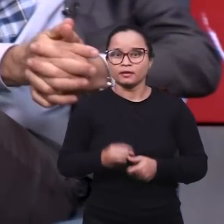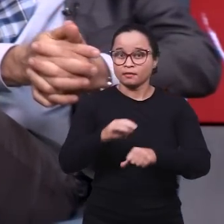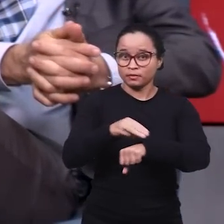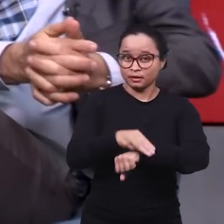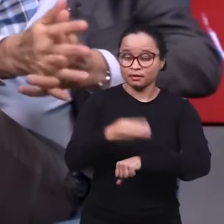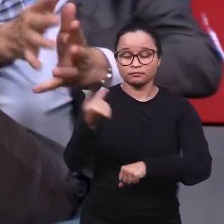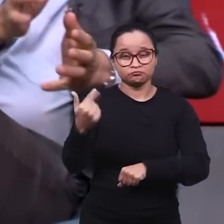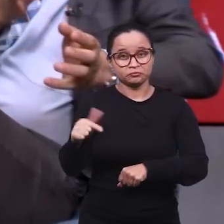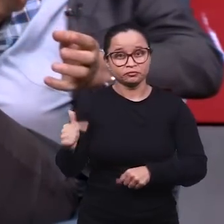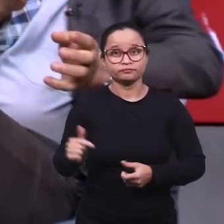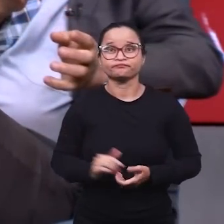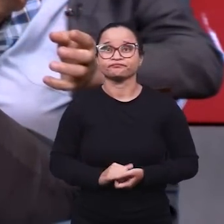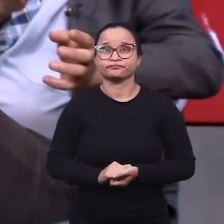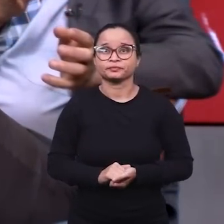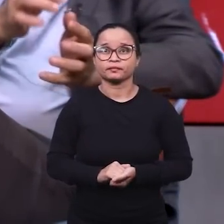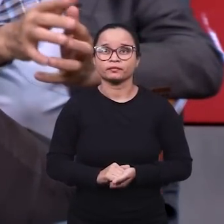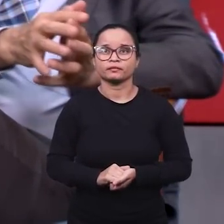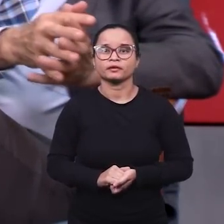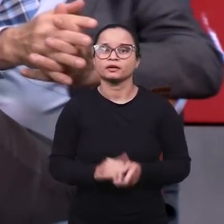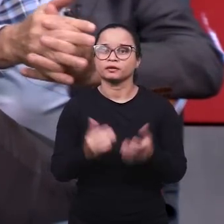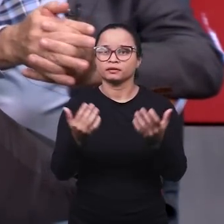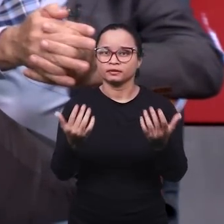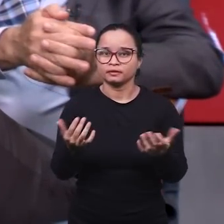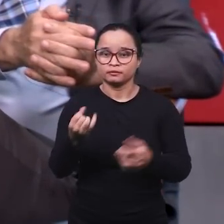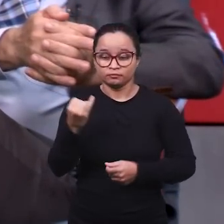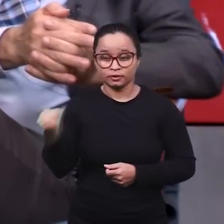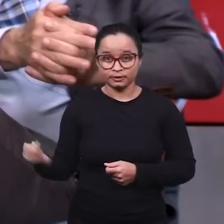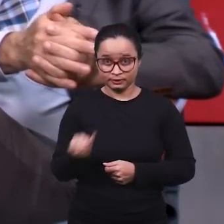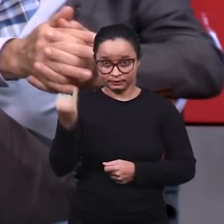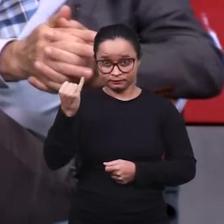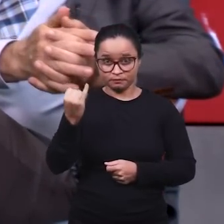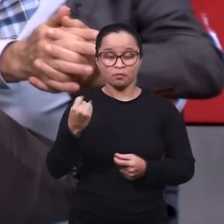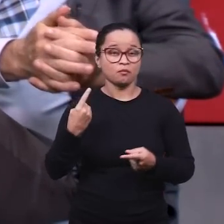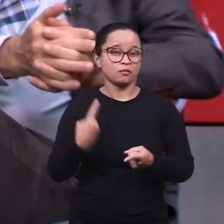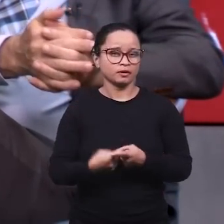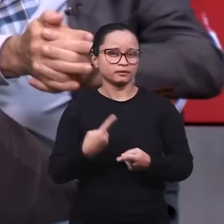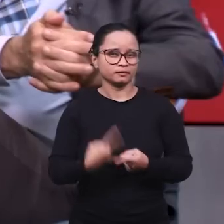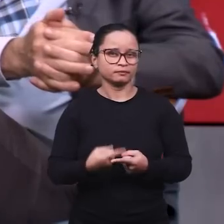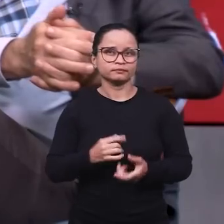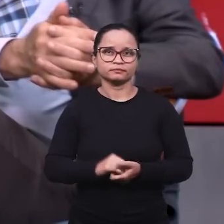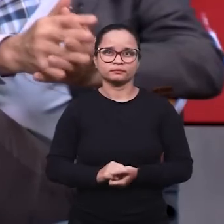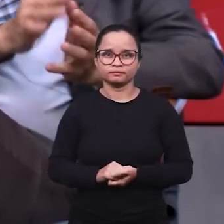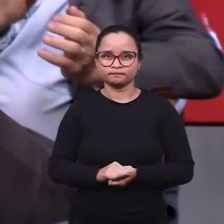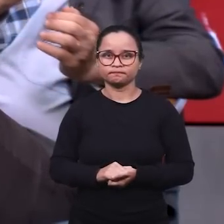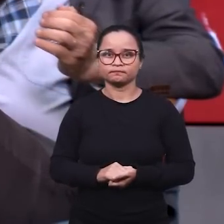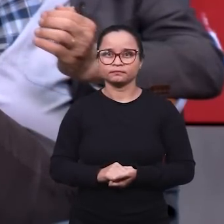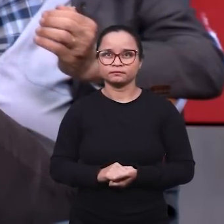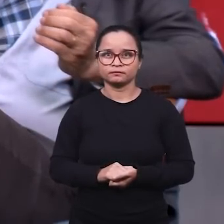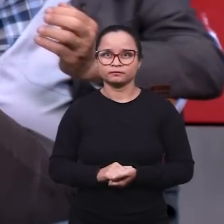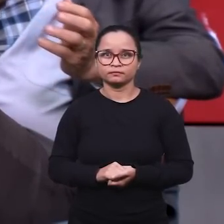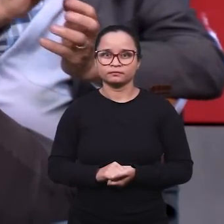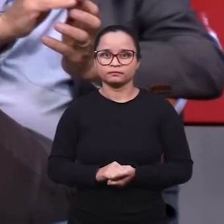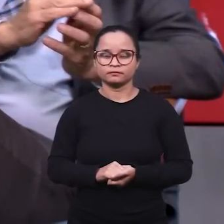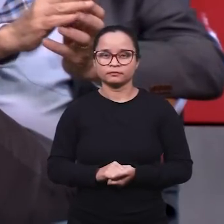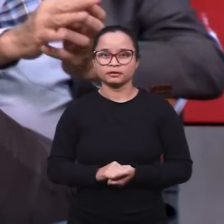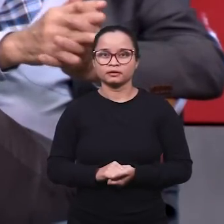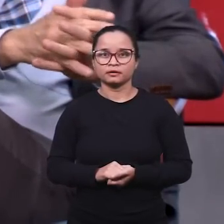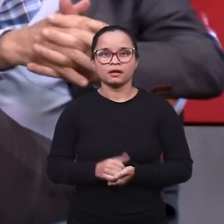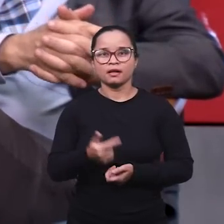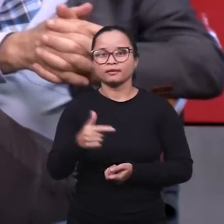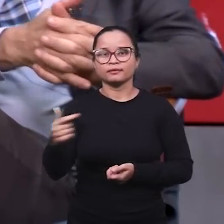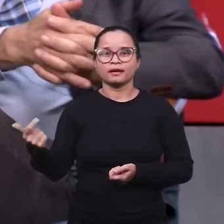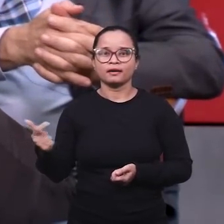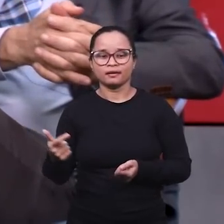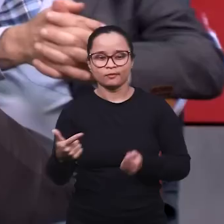ministério. E nisso aí é importante, por quê? Porque não há evidência de